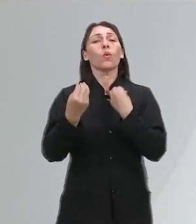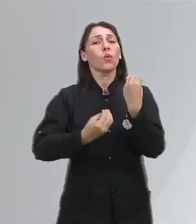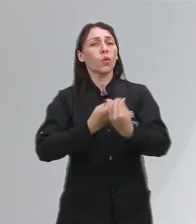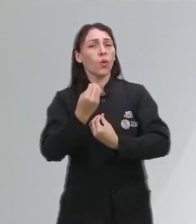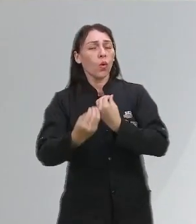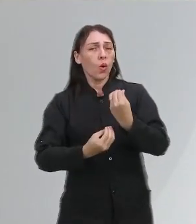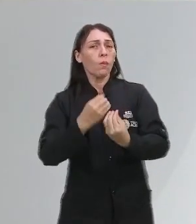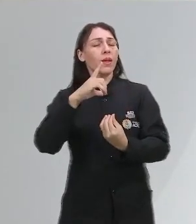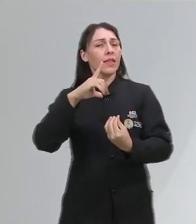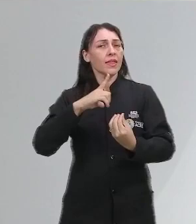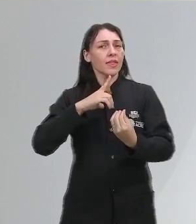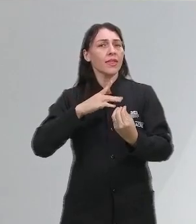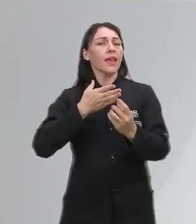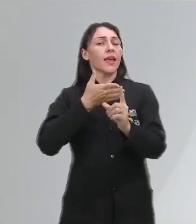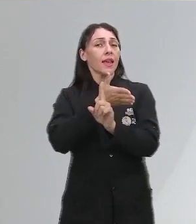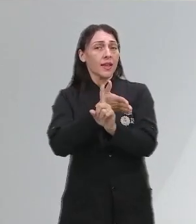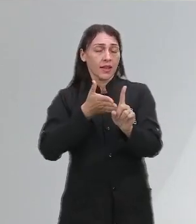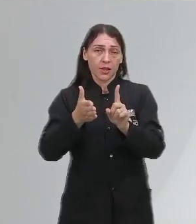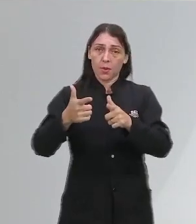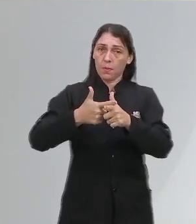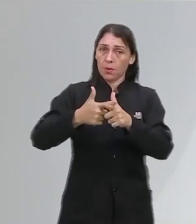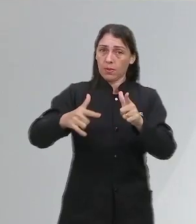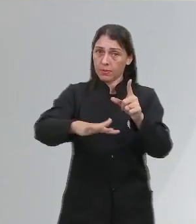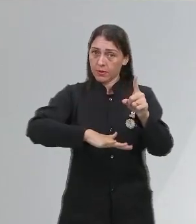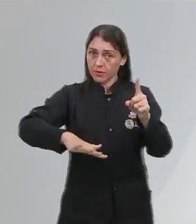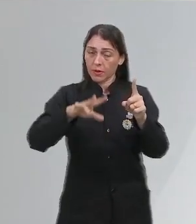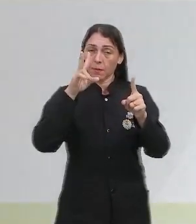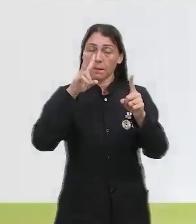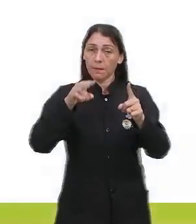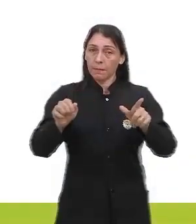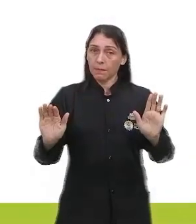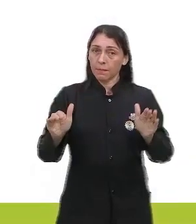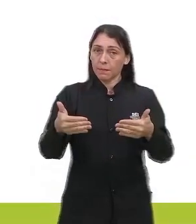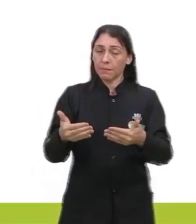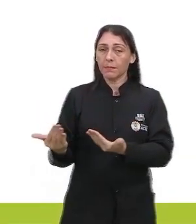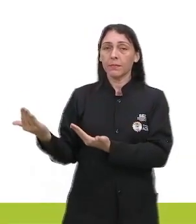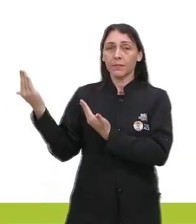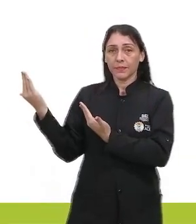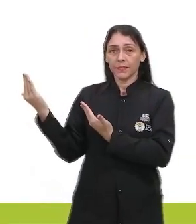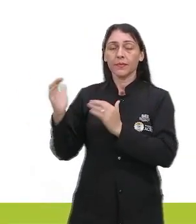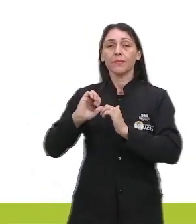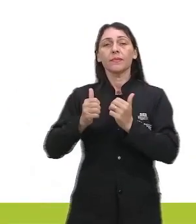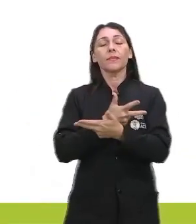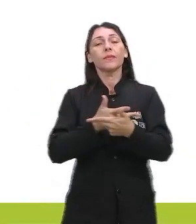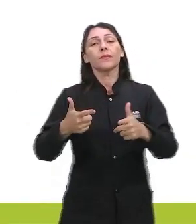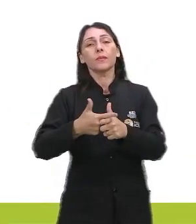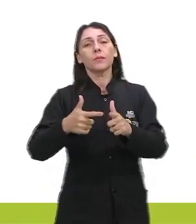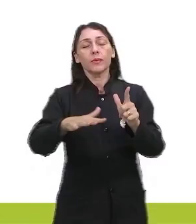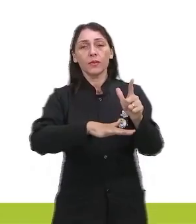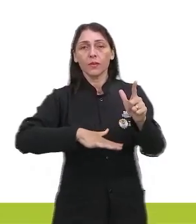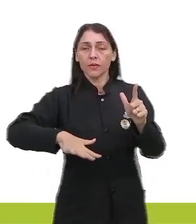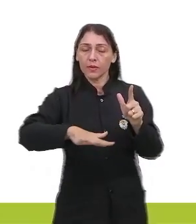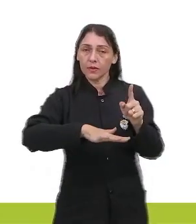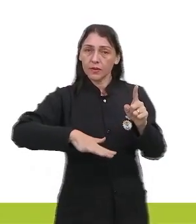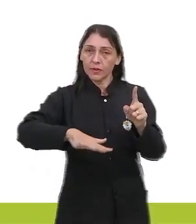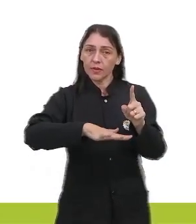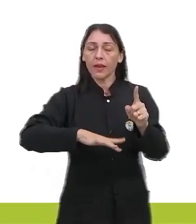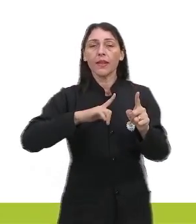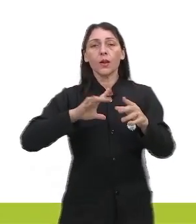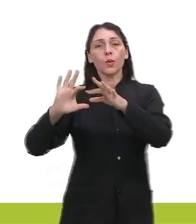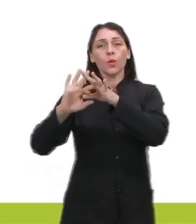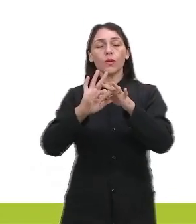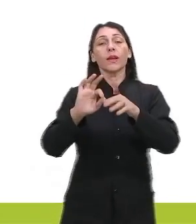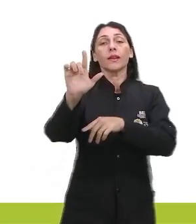vai trabalhar essas diretrizes de problemas sociais. Então pode observar na tela aqui, esportes e os problemas sociais, ainda estamos no contexto